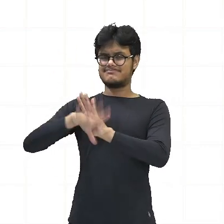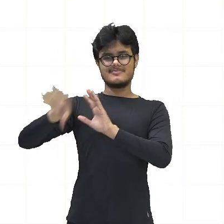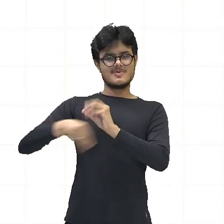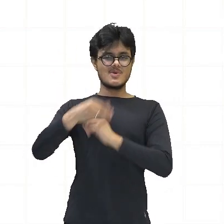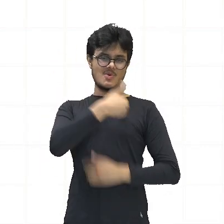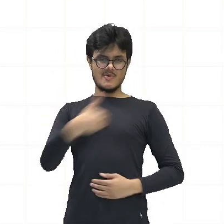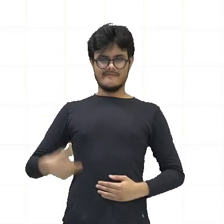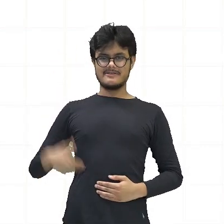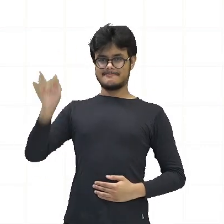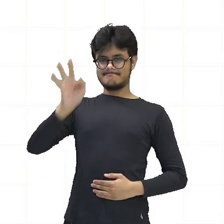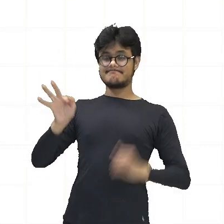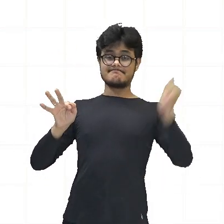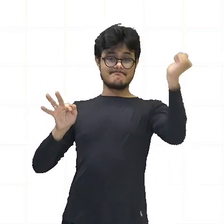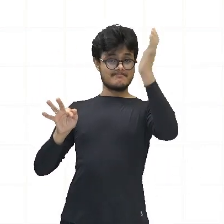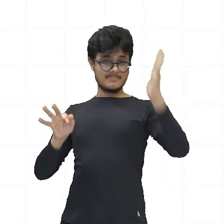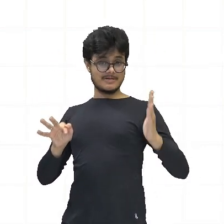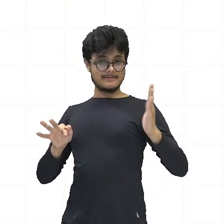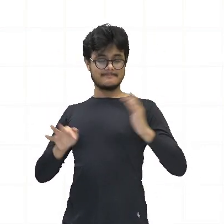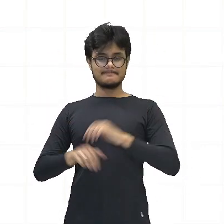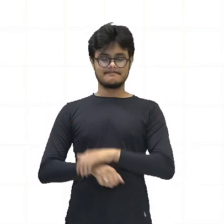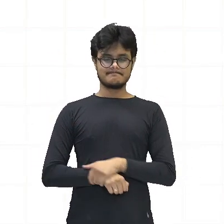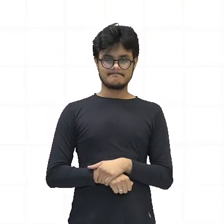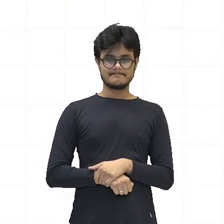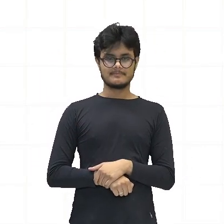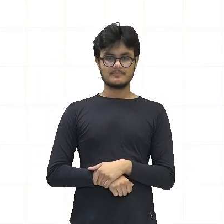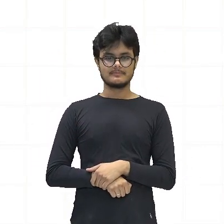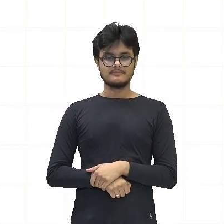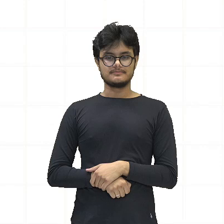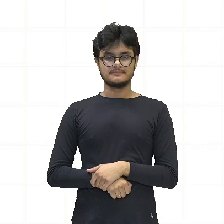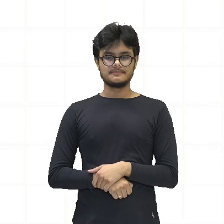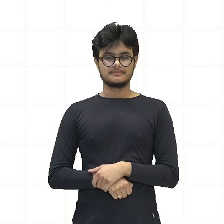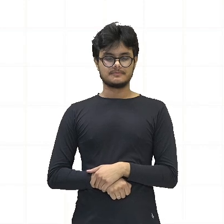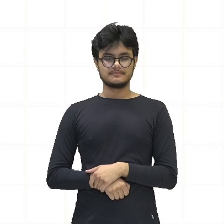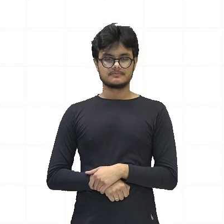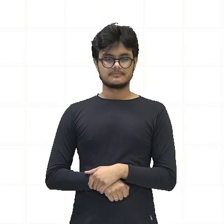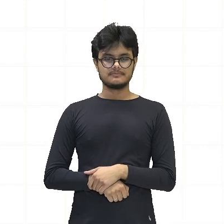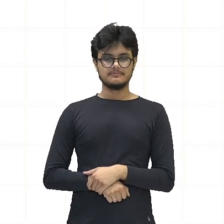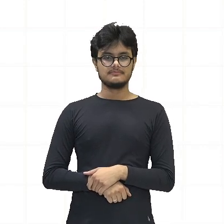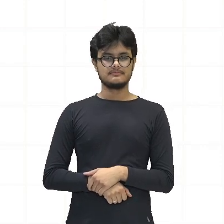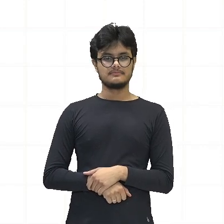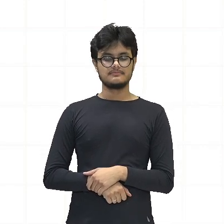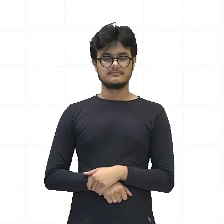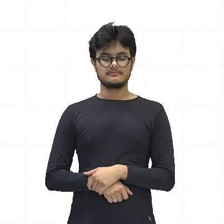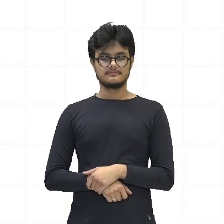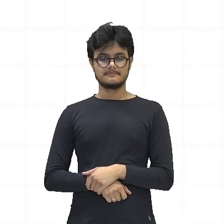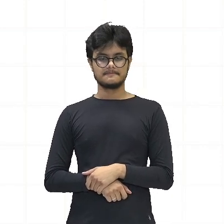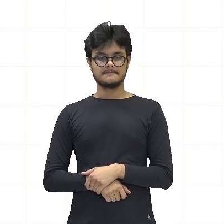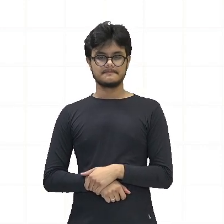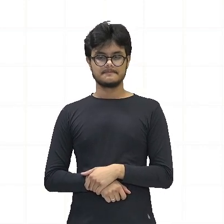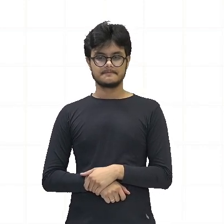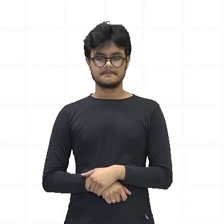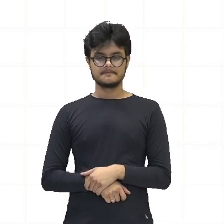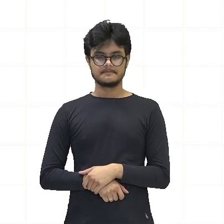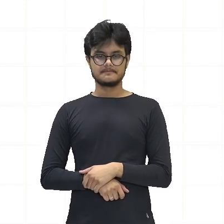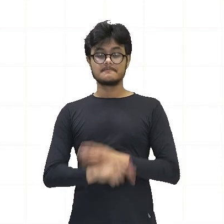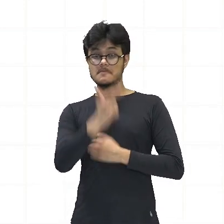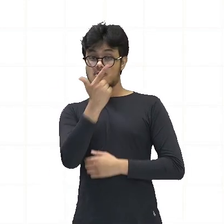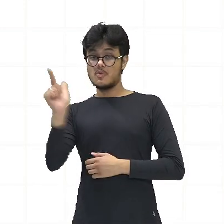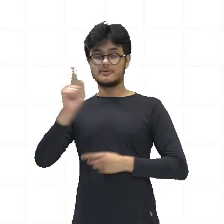governo brasileiro, tá? E aí nós temos também, no capitalismo financeiro,